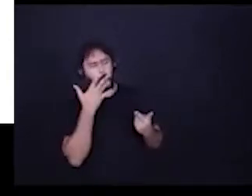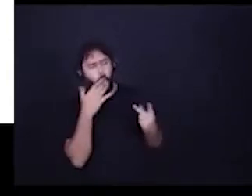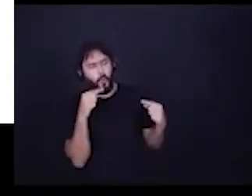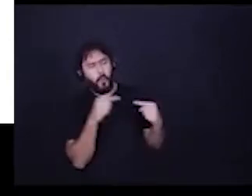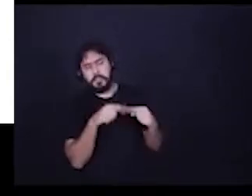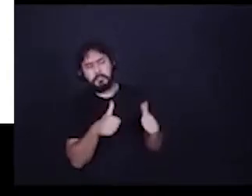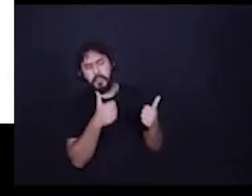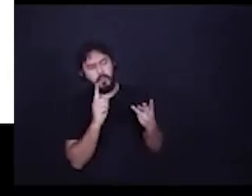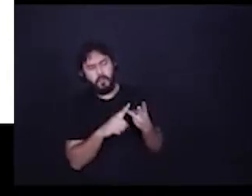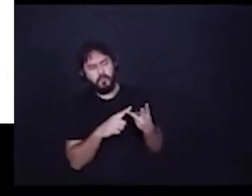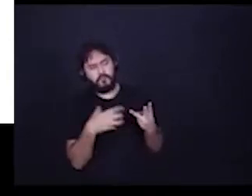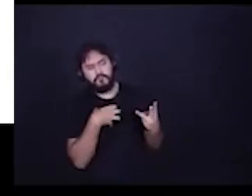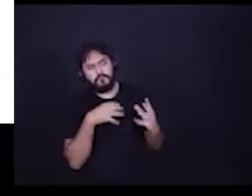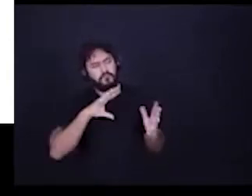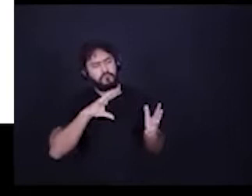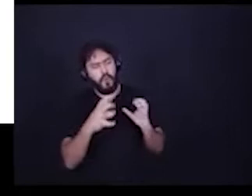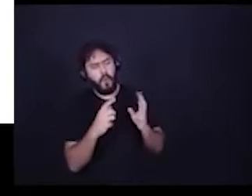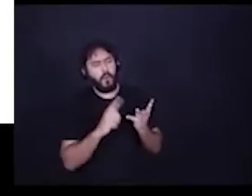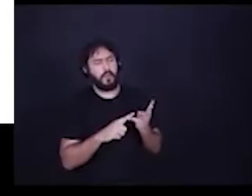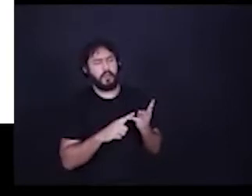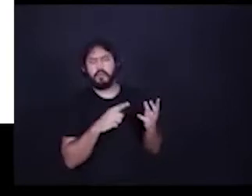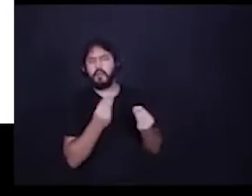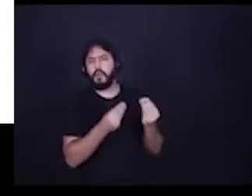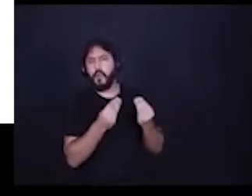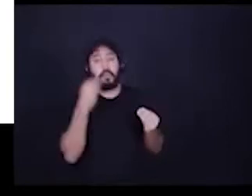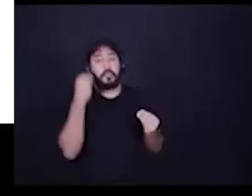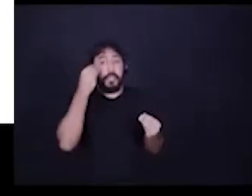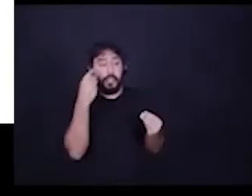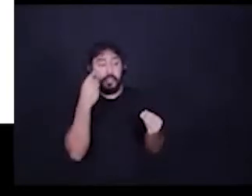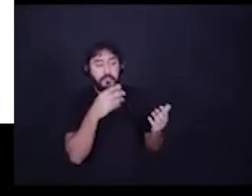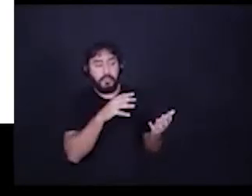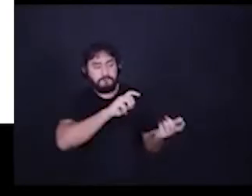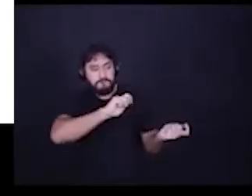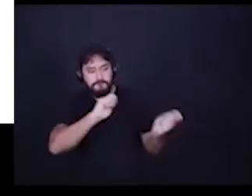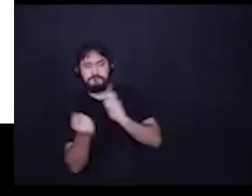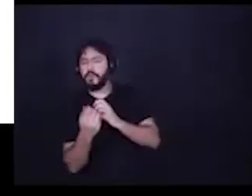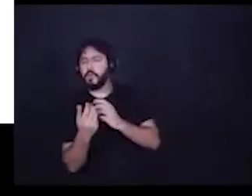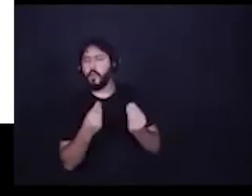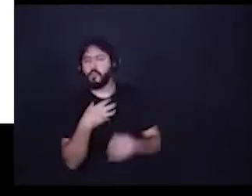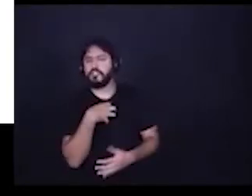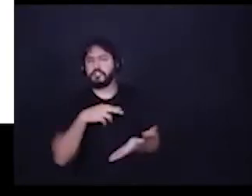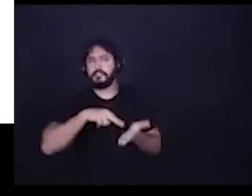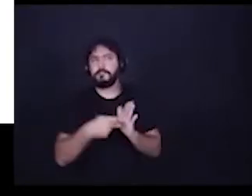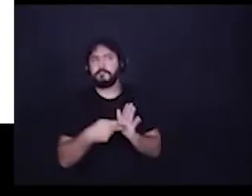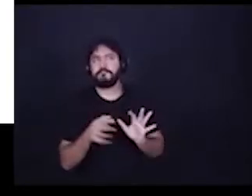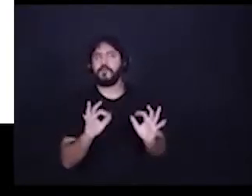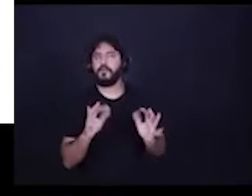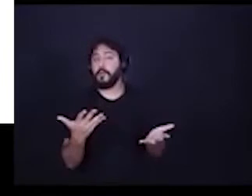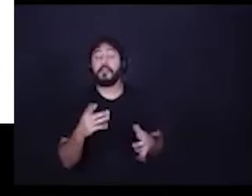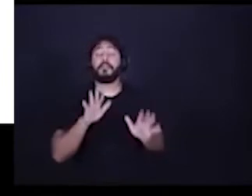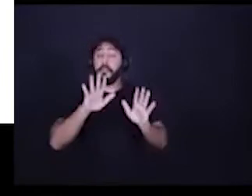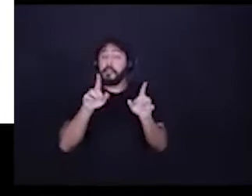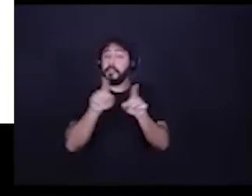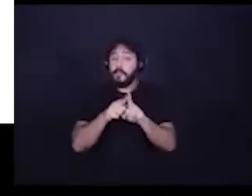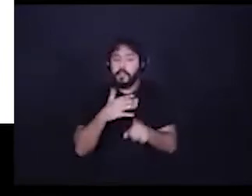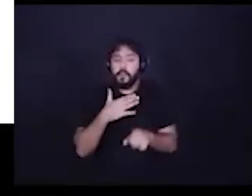faz sentido, que formato faz sentido, que jornada faz sentido, que experiência faz sentido. Mas eu também gosto de acreditar, e